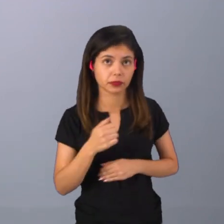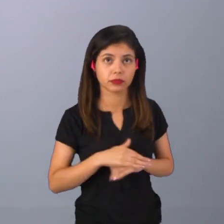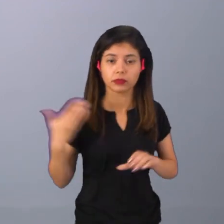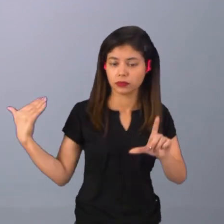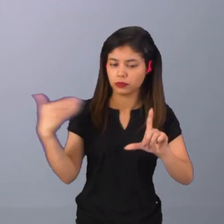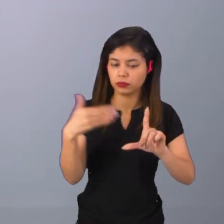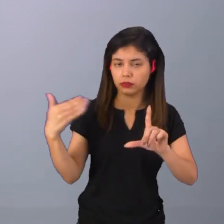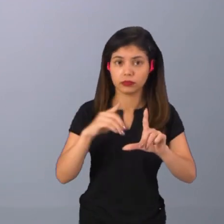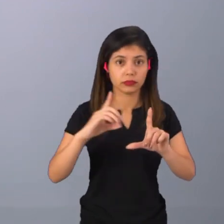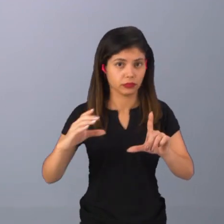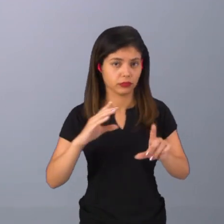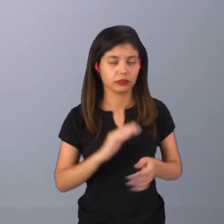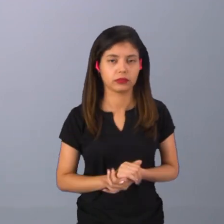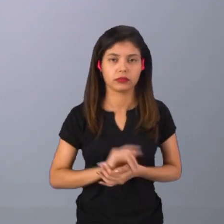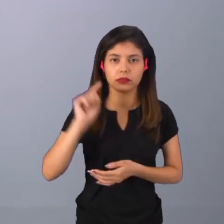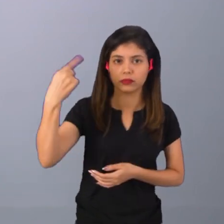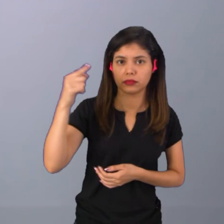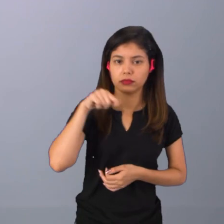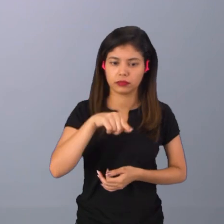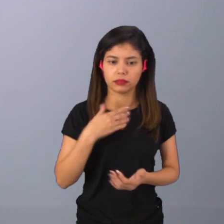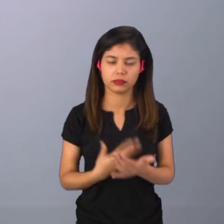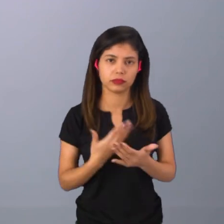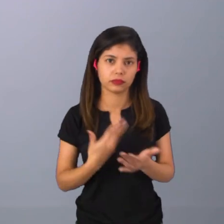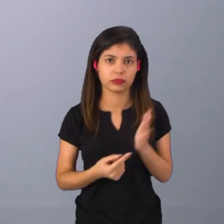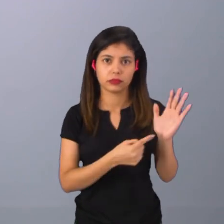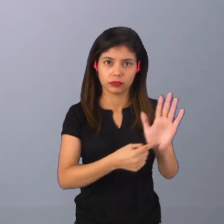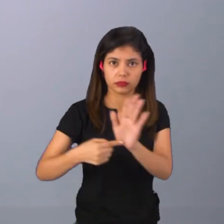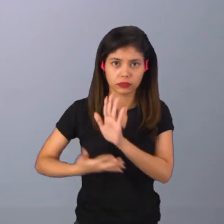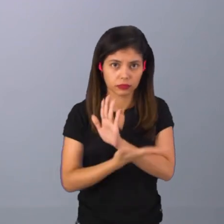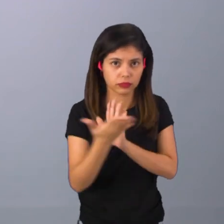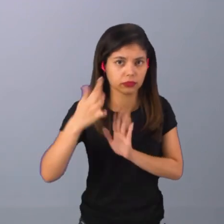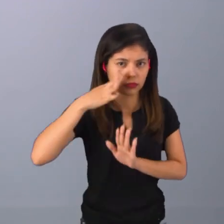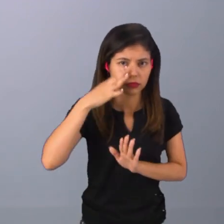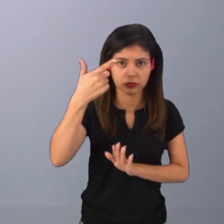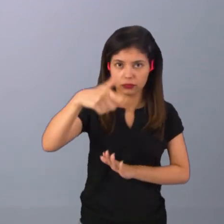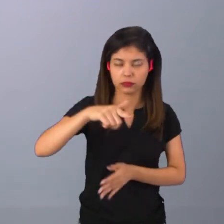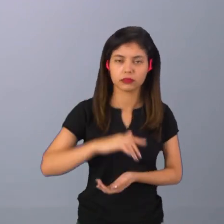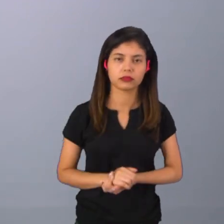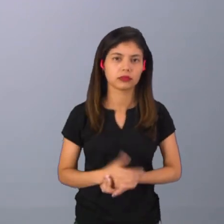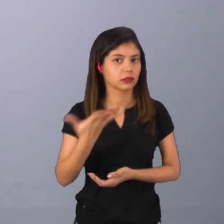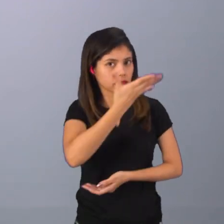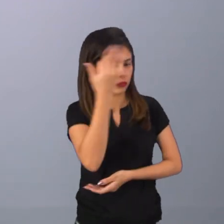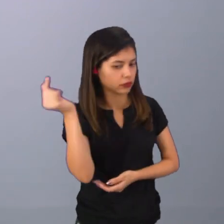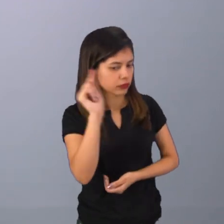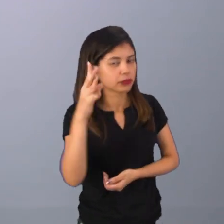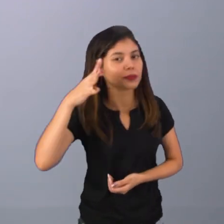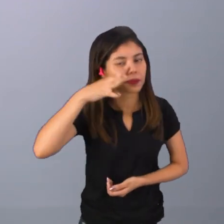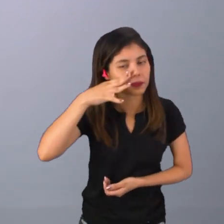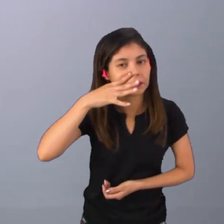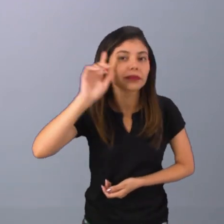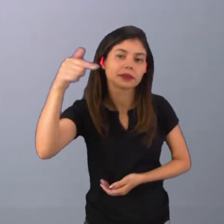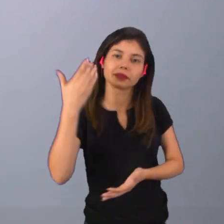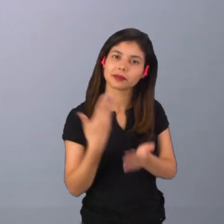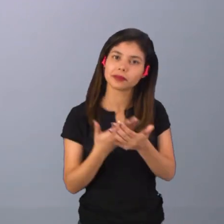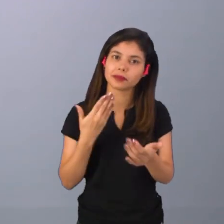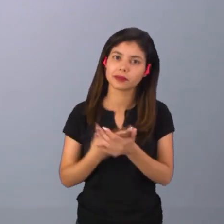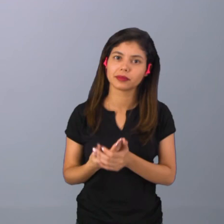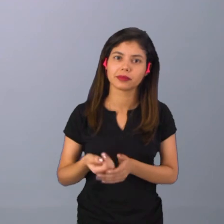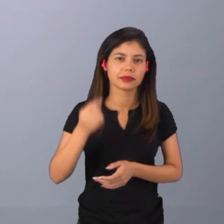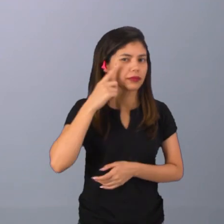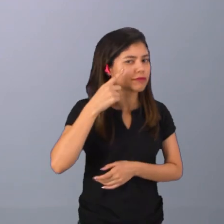você compreender melhor, acesse a nossa plataforma Eduque. Lá essa aula vai estar disponível para você assistir novamente. E não deixe de assistir